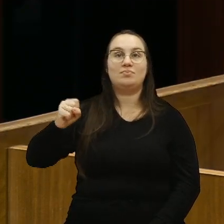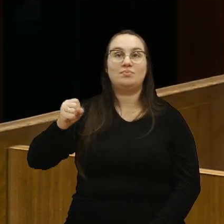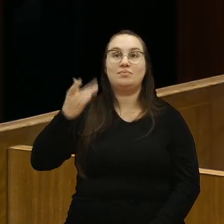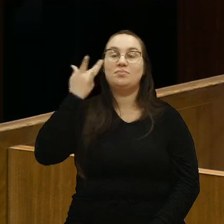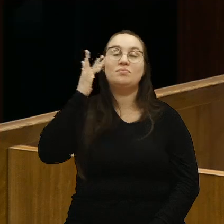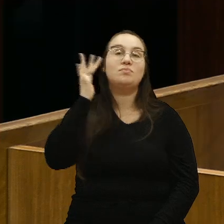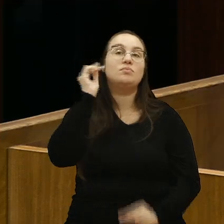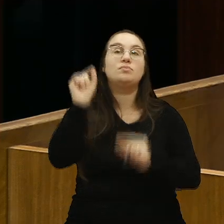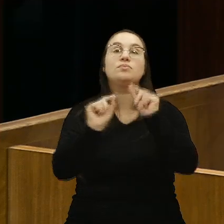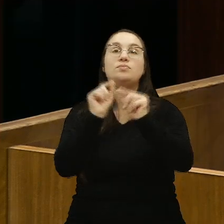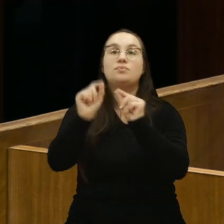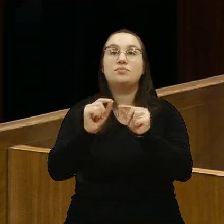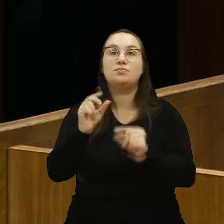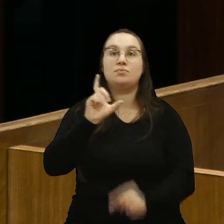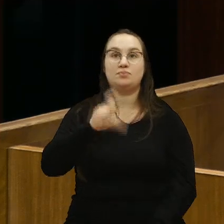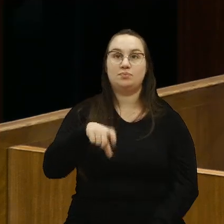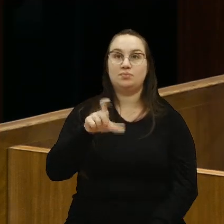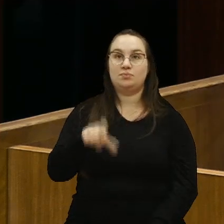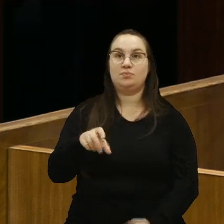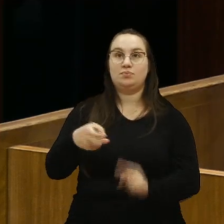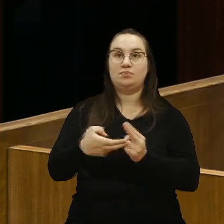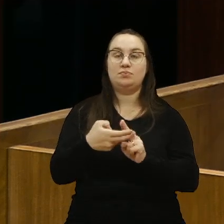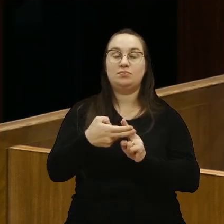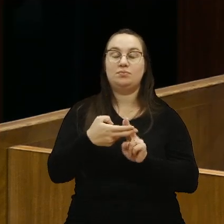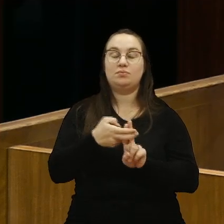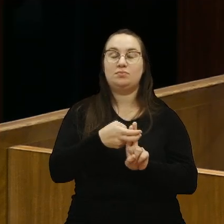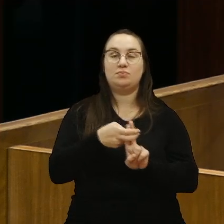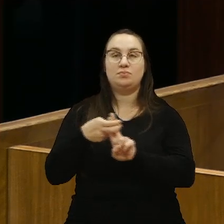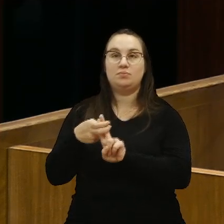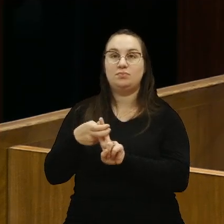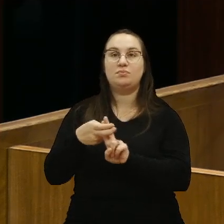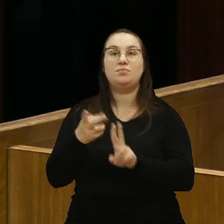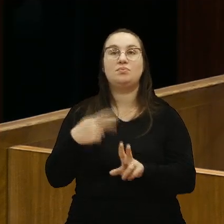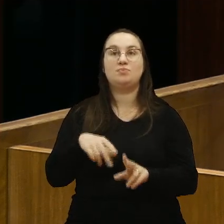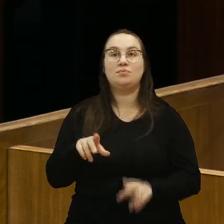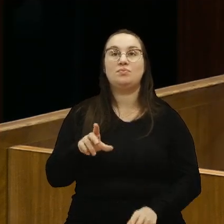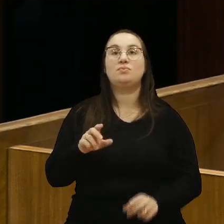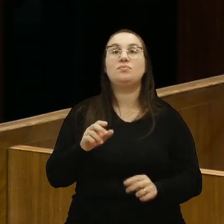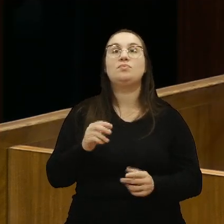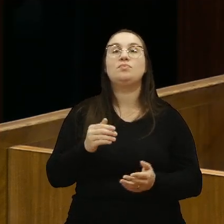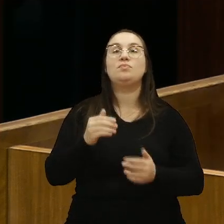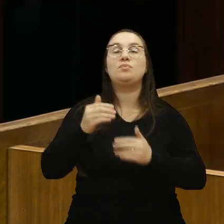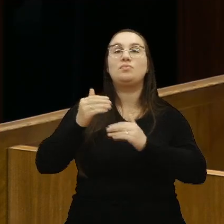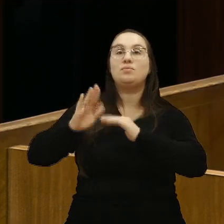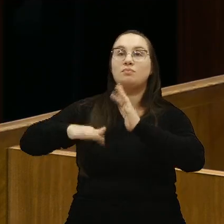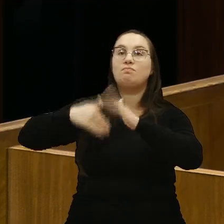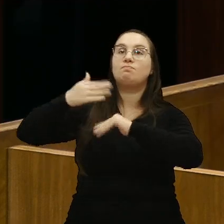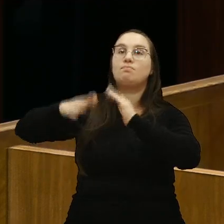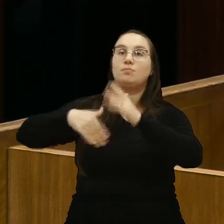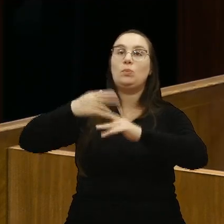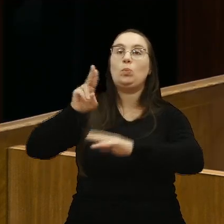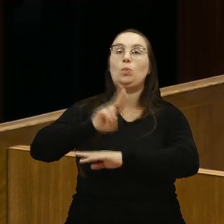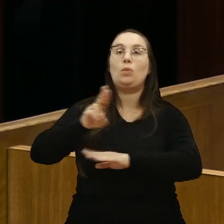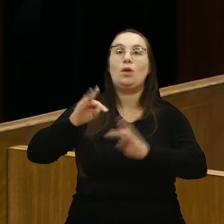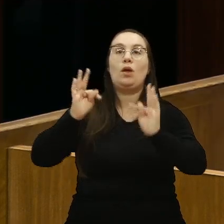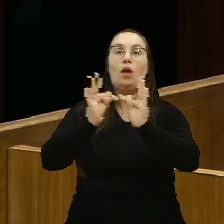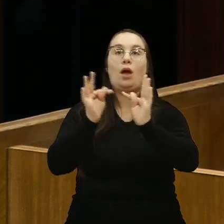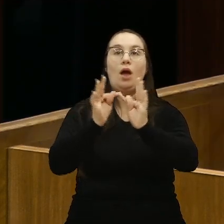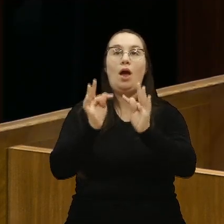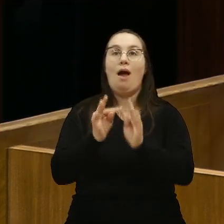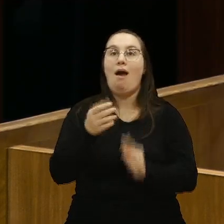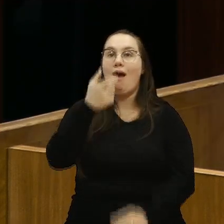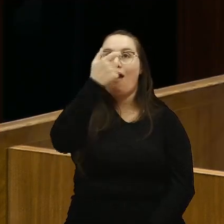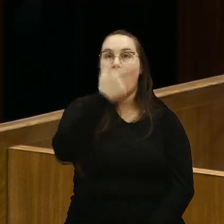não sabe o que é o cartão do SUS. E quando ela vai colocar, tem um rol de procedimentos com nomes técnicos. As